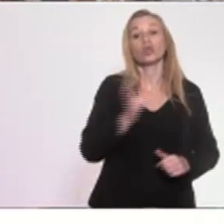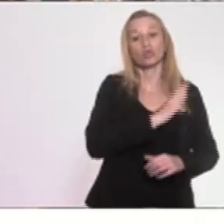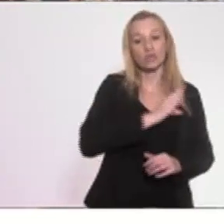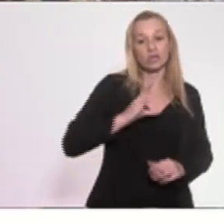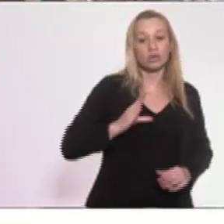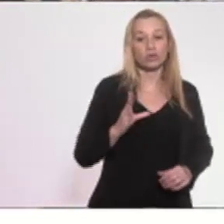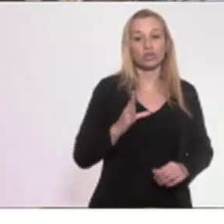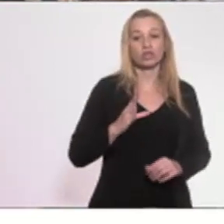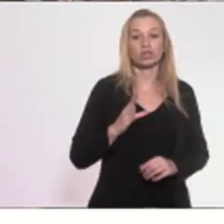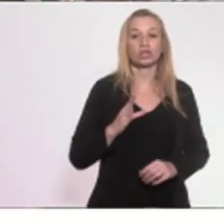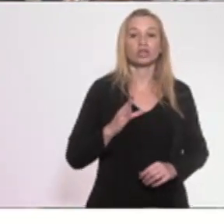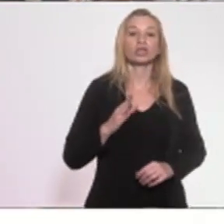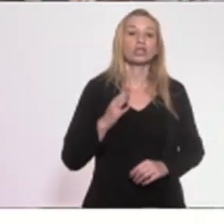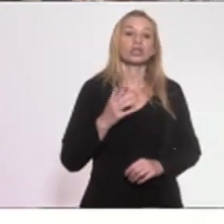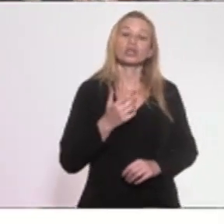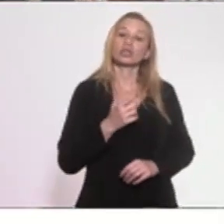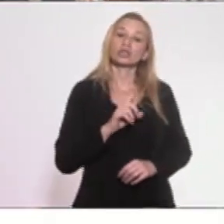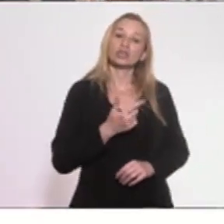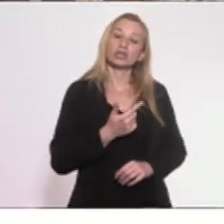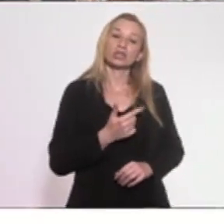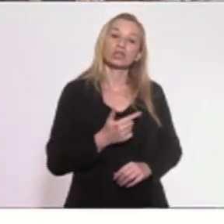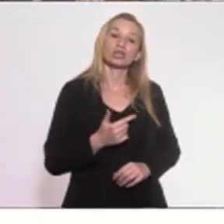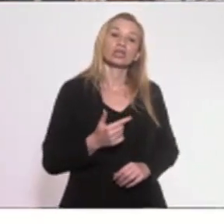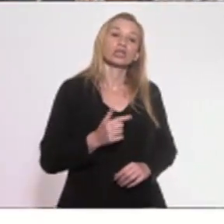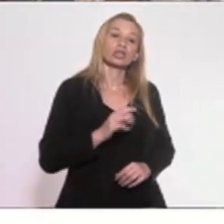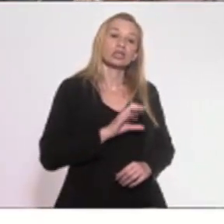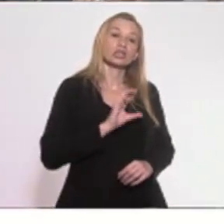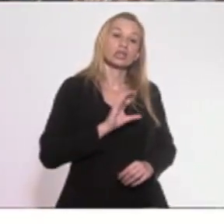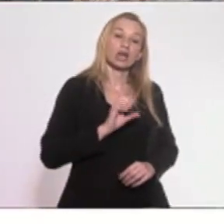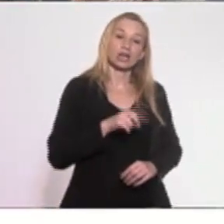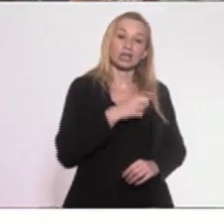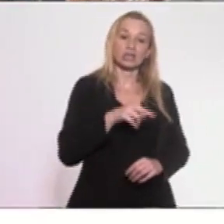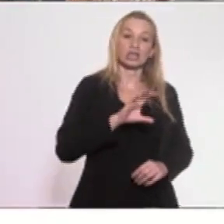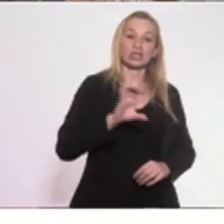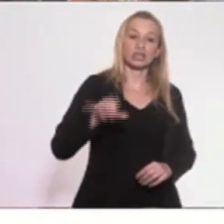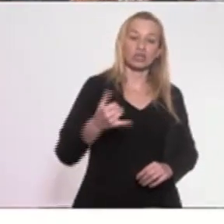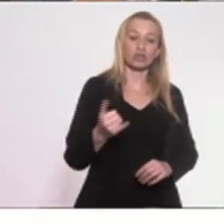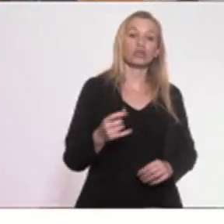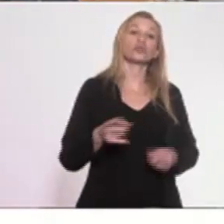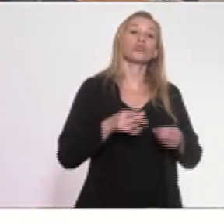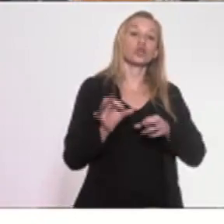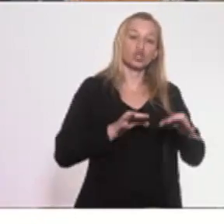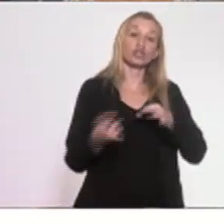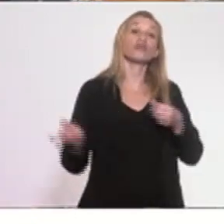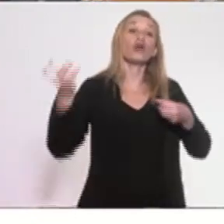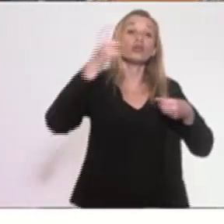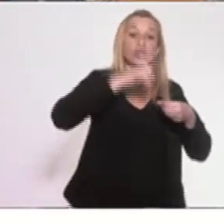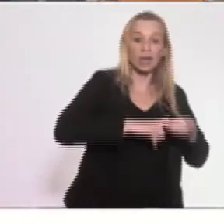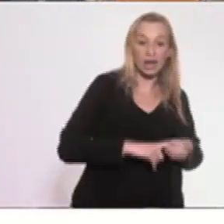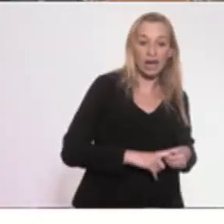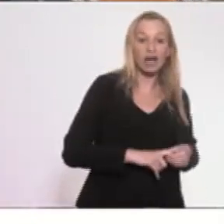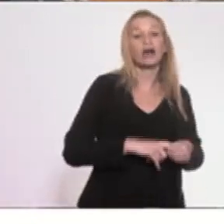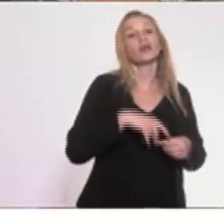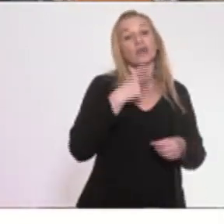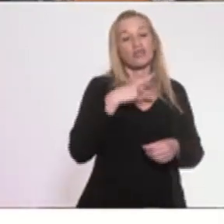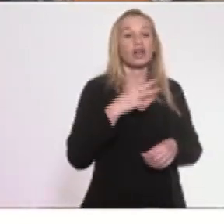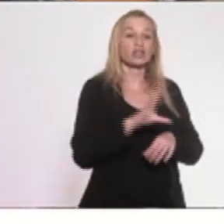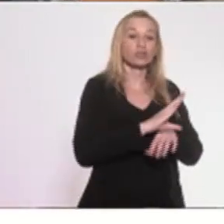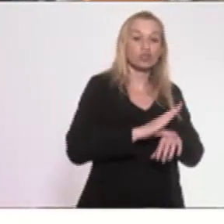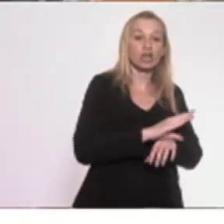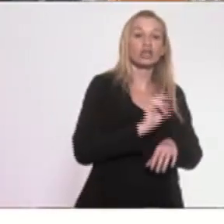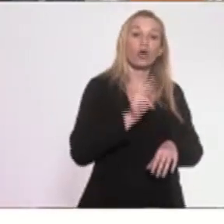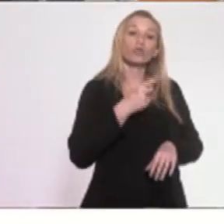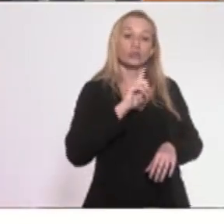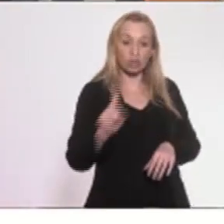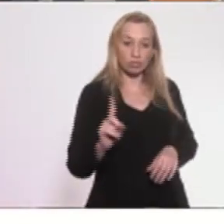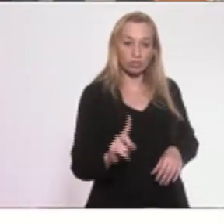comissões, que não a CCJ, o projeto voltará a esta comissão, que se pronunciará contra a constitucionalidade ou não do substitutivo.